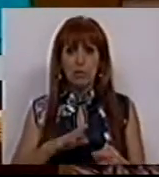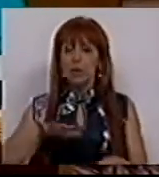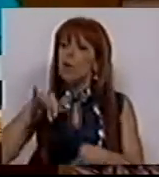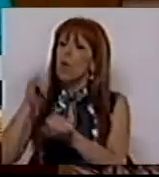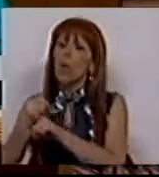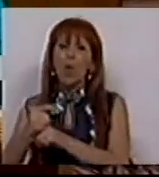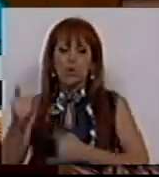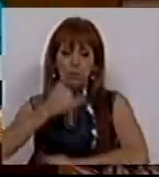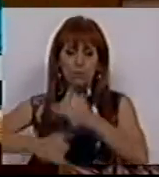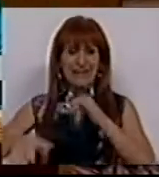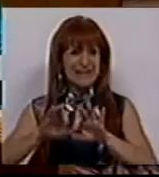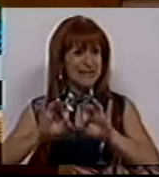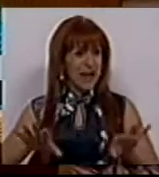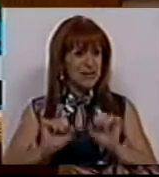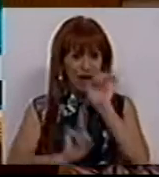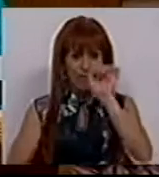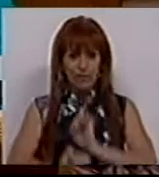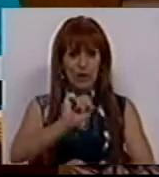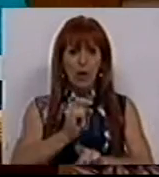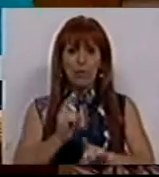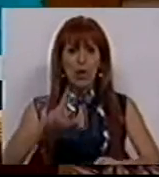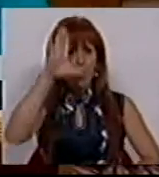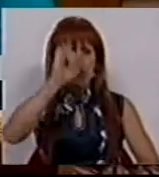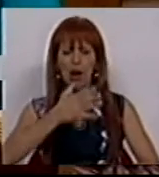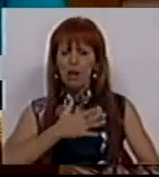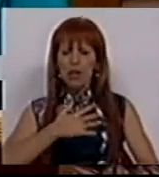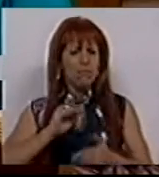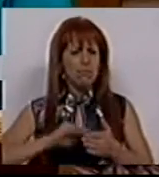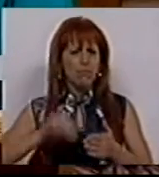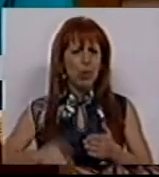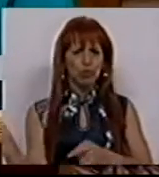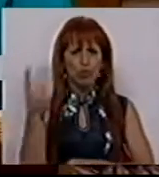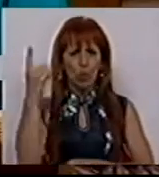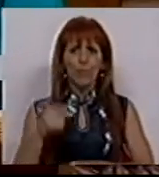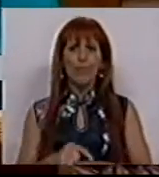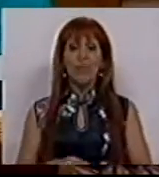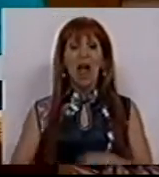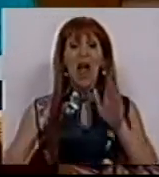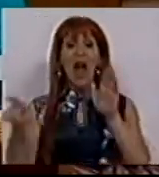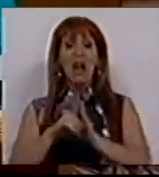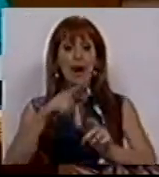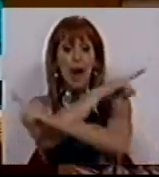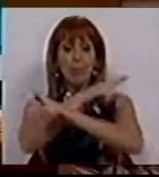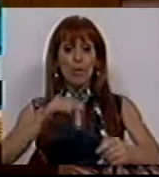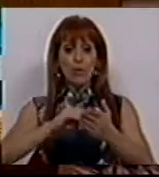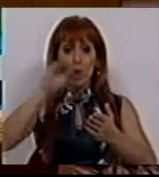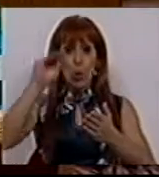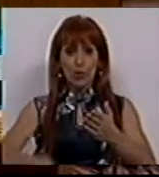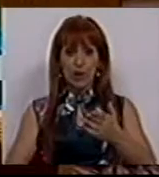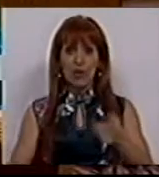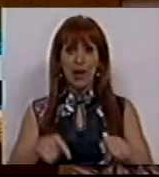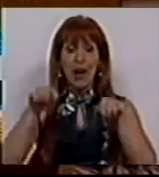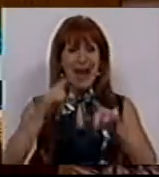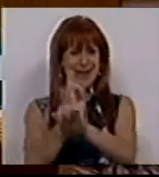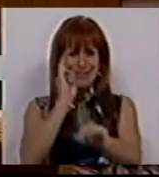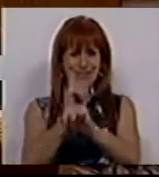outro, numa situação igual à sua, porque o Estado não contrata. A lei que proíbe contratações é